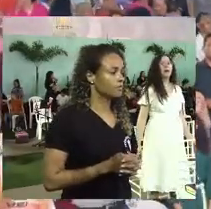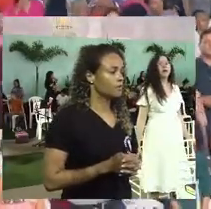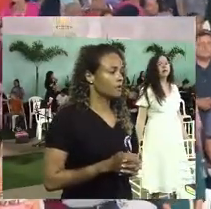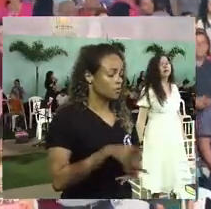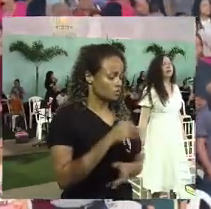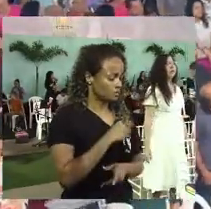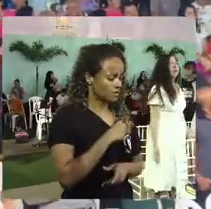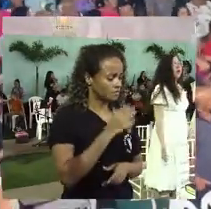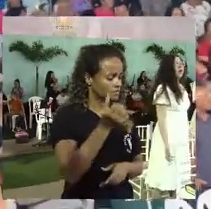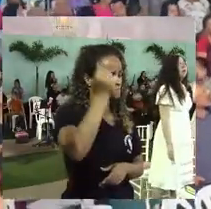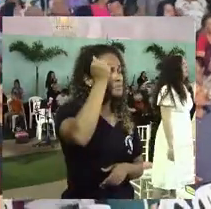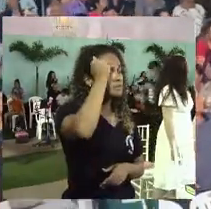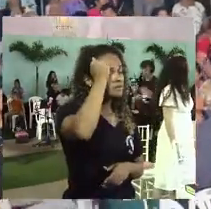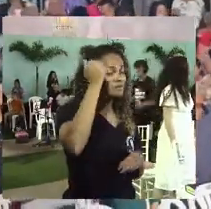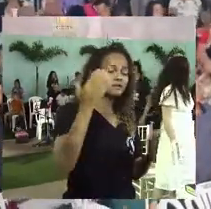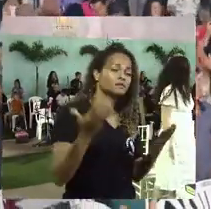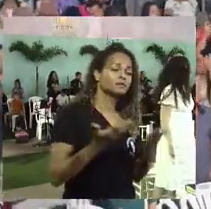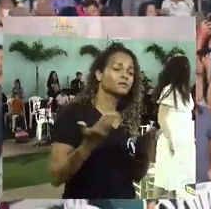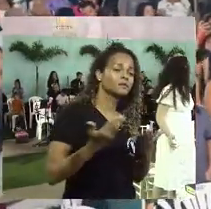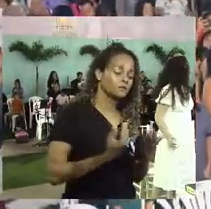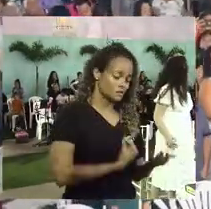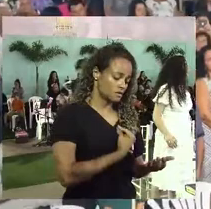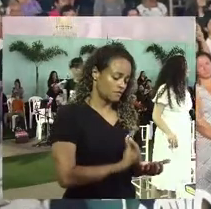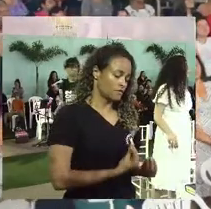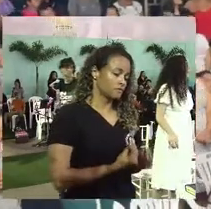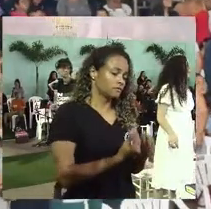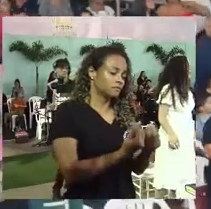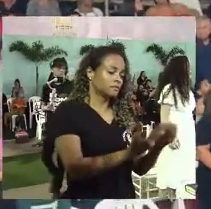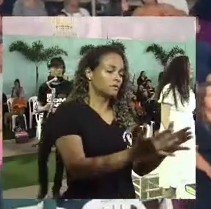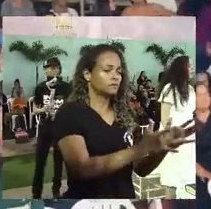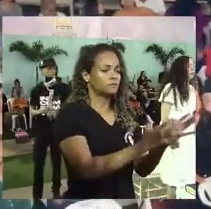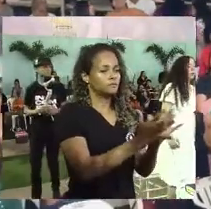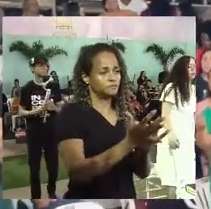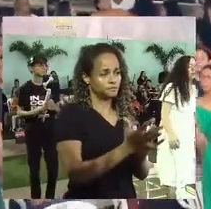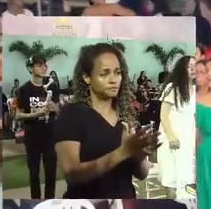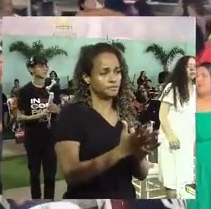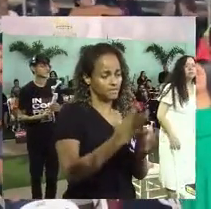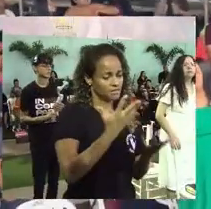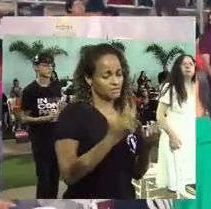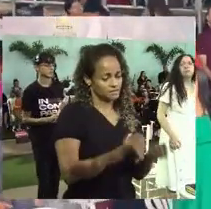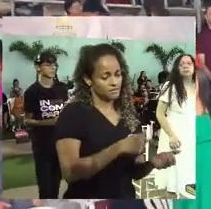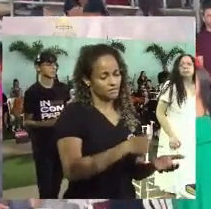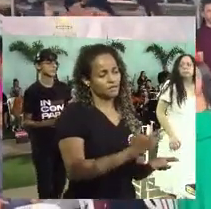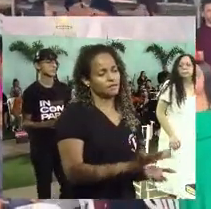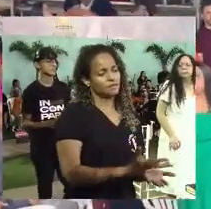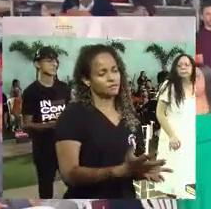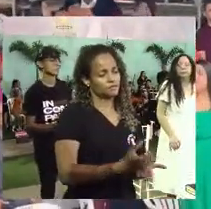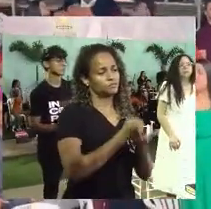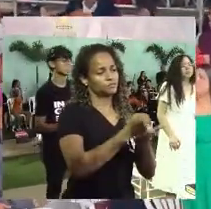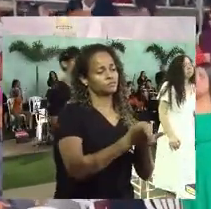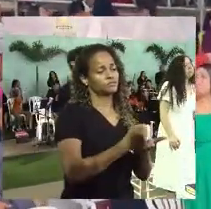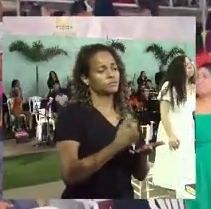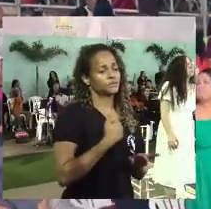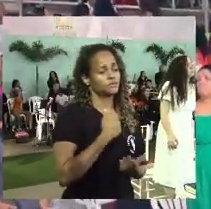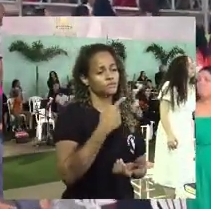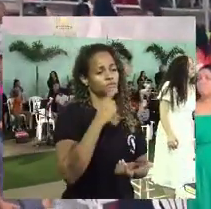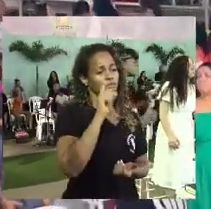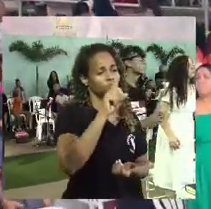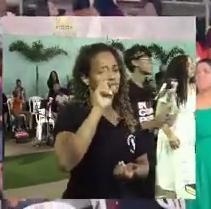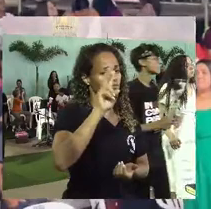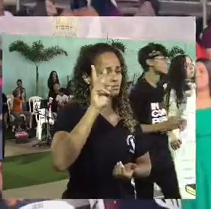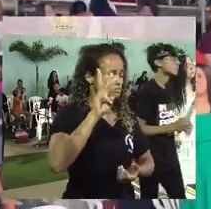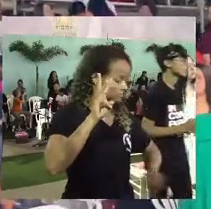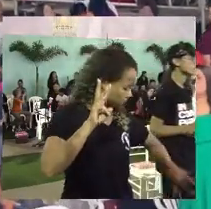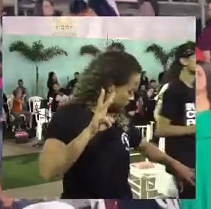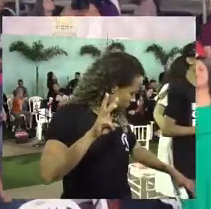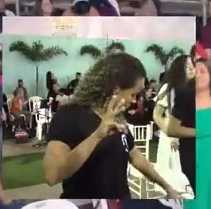arrepender dos seus pecados e entregar sua vida a Jesus como o senhor e salvador eu vou contar três quando eu contar três